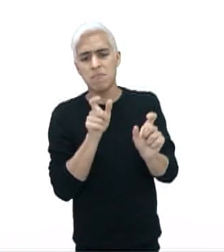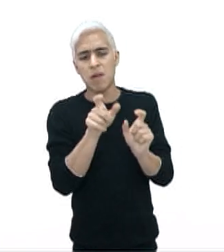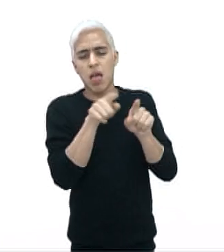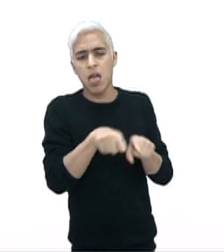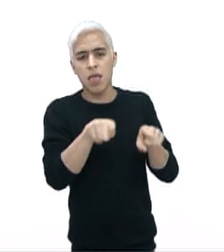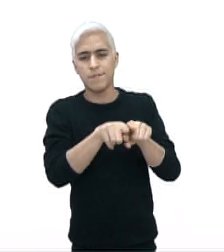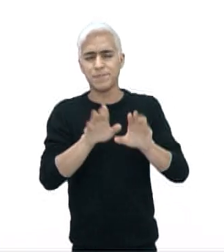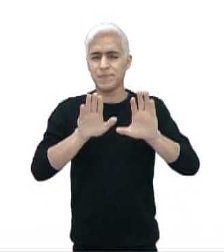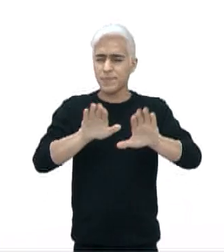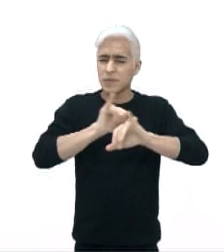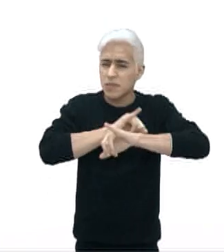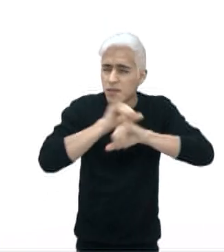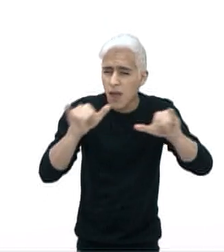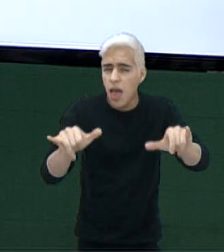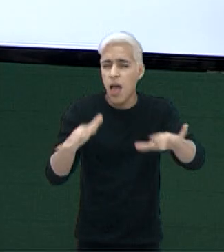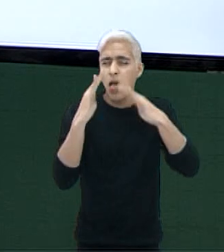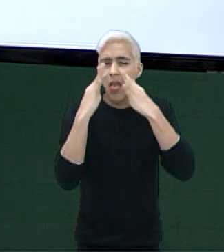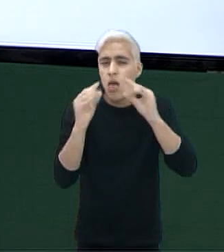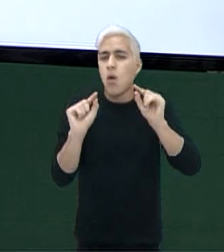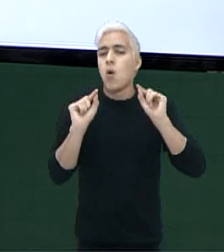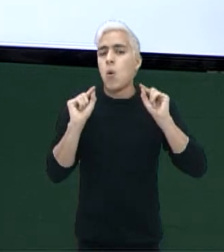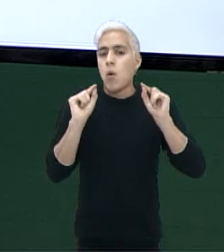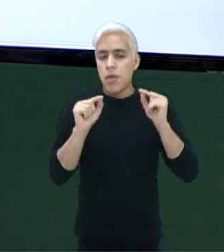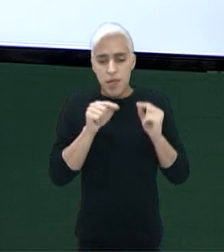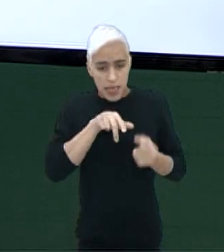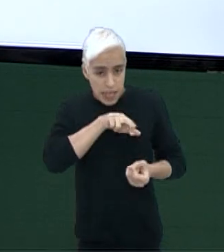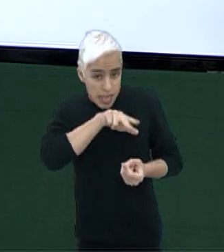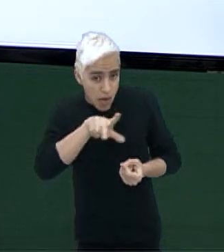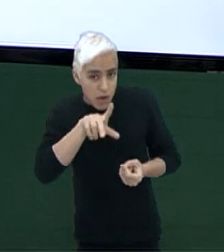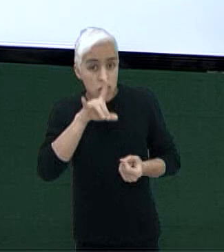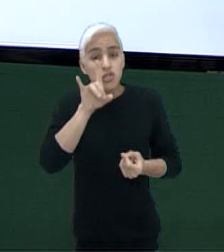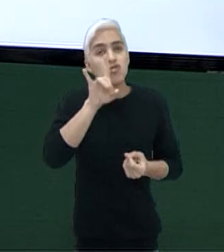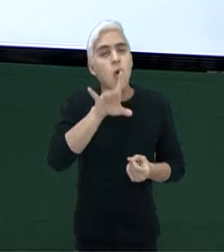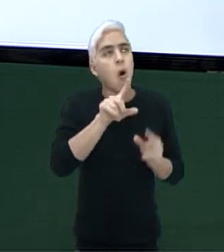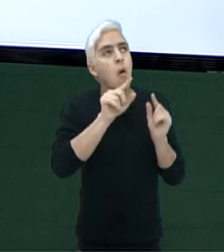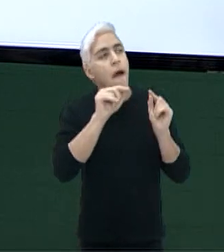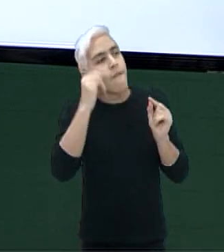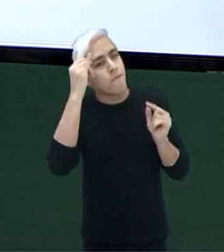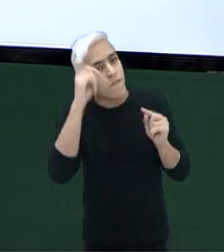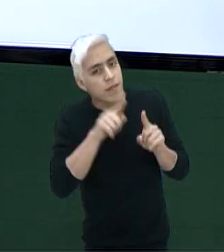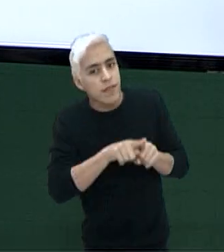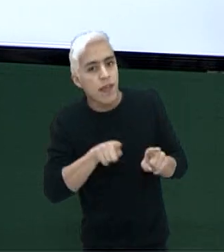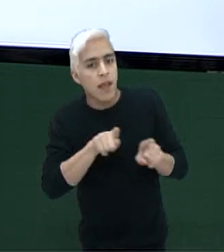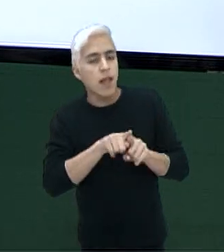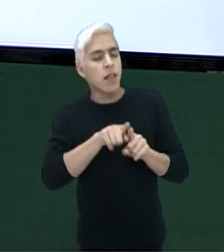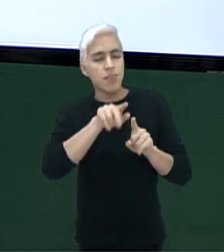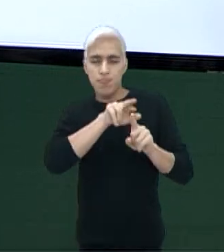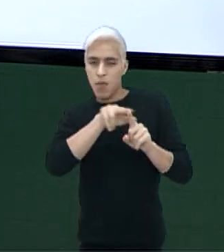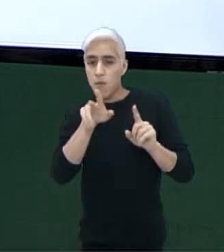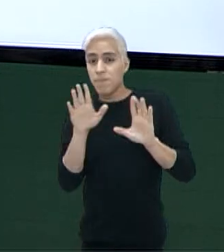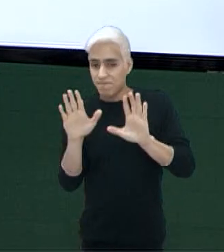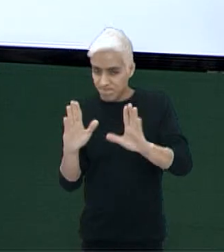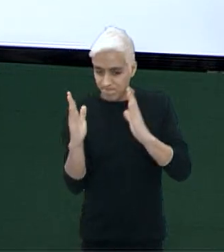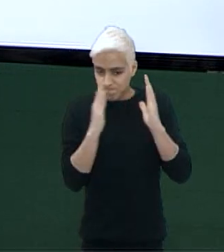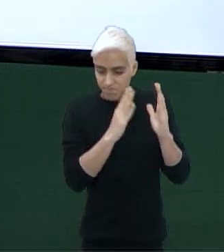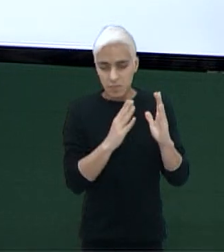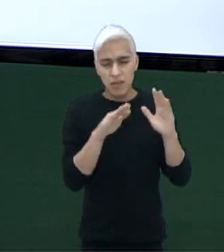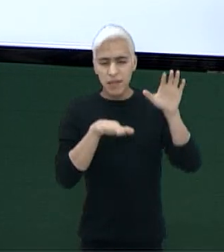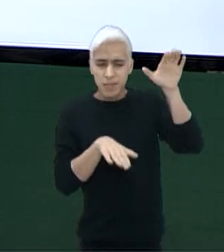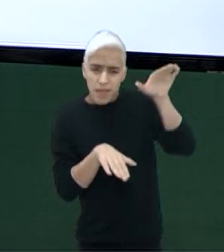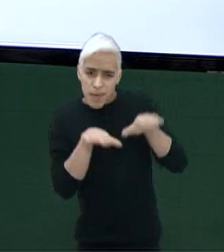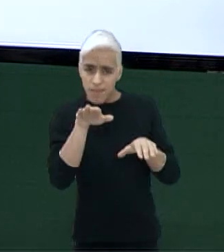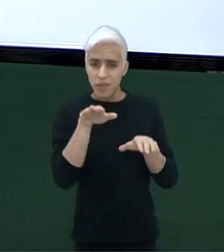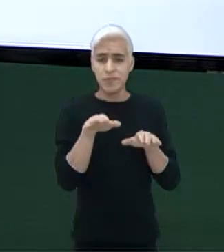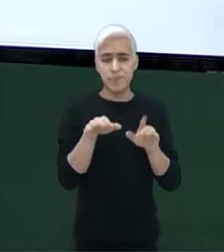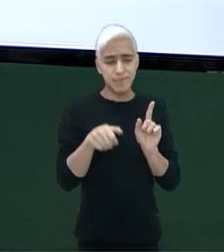um destaque para você, lembrando que não é só evitar repetições a coesão referencial, certo? Então, dependendo do